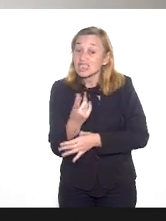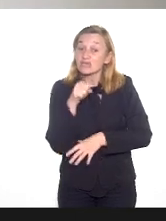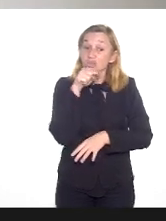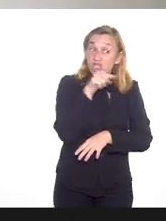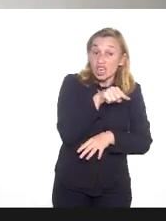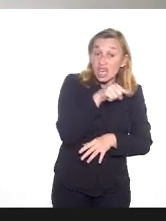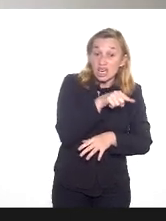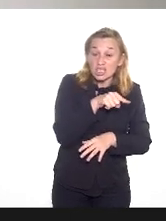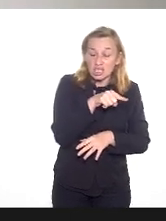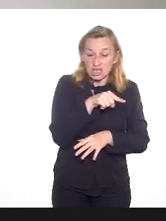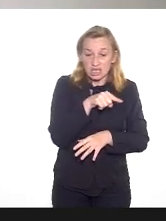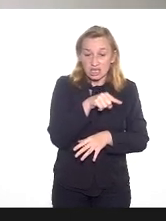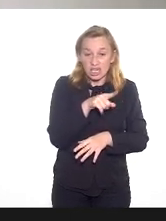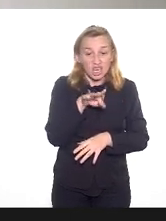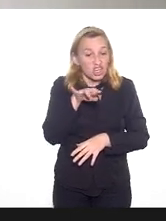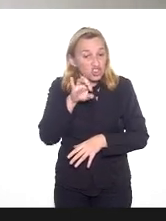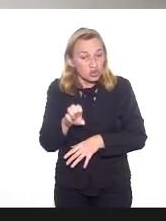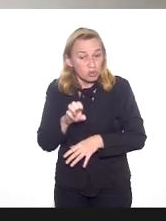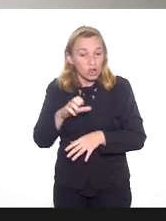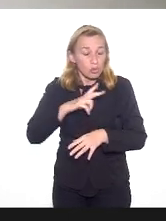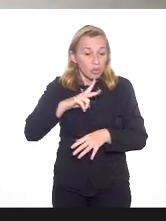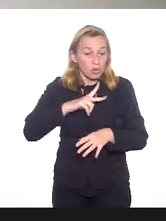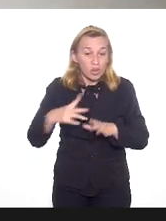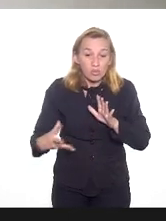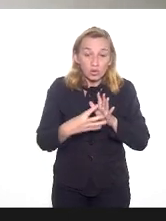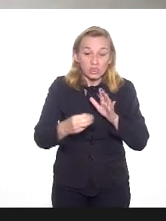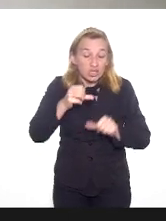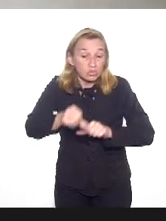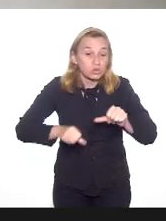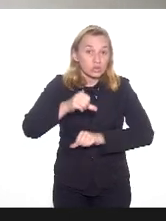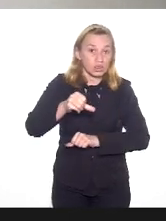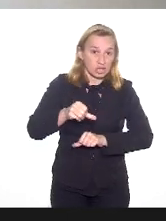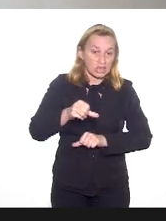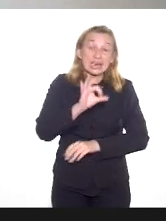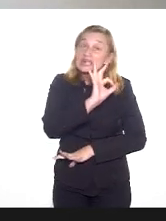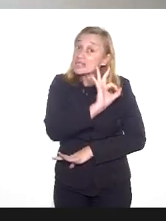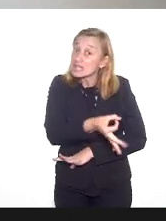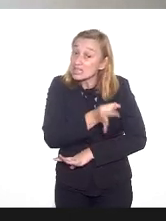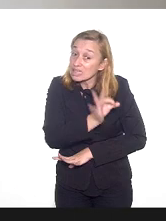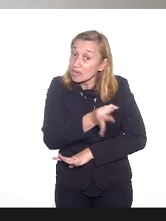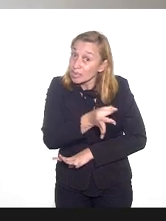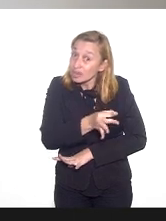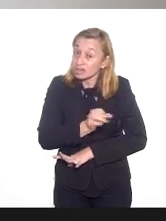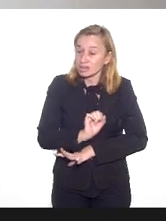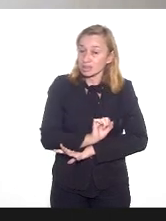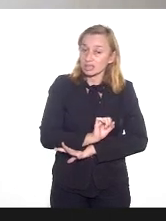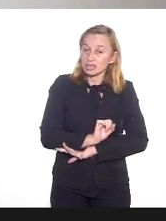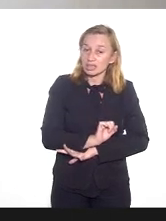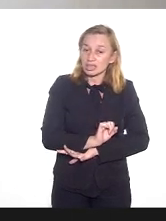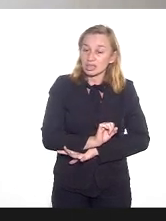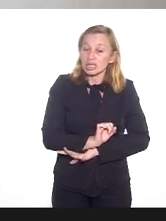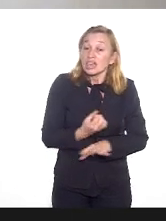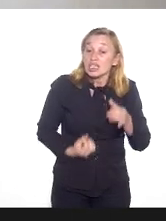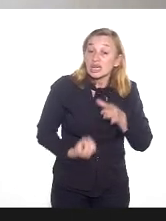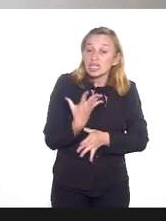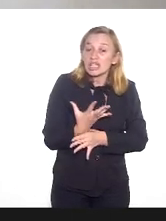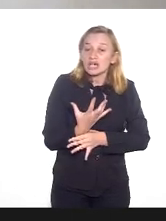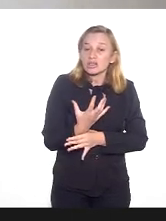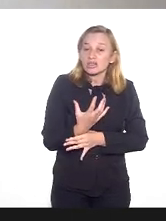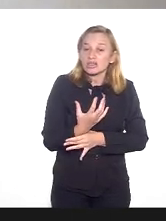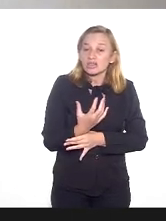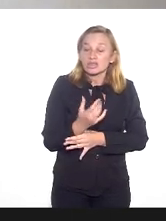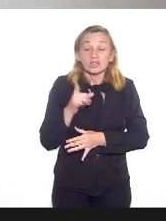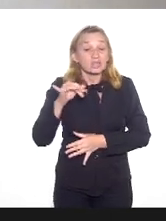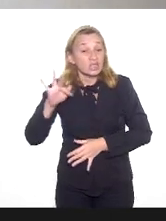regimes próprios significa uma mudança de modelo que contabilmente cria o